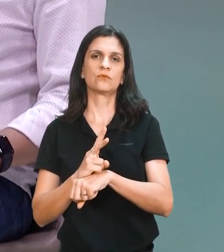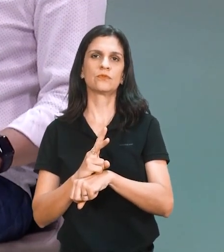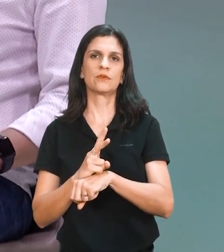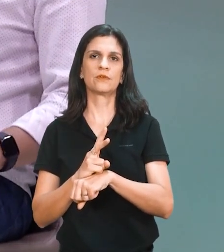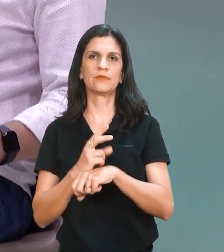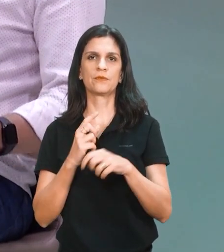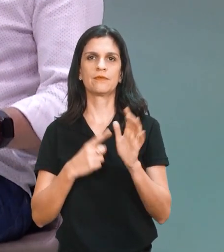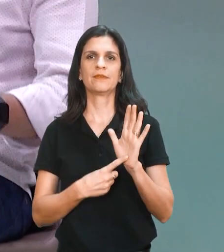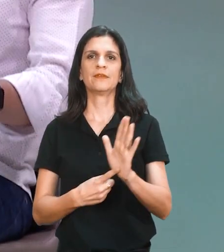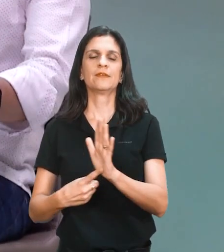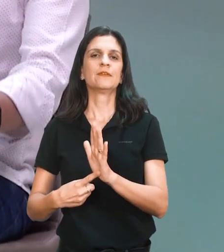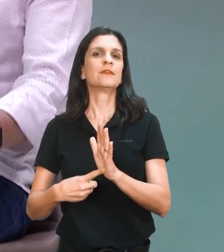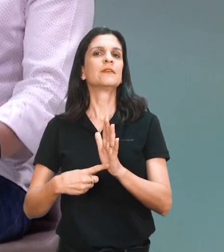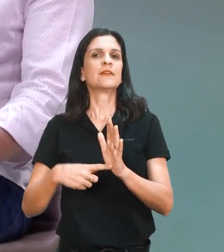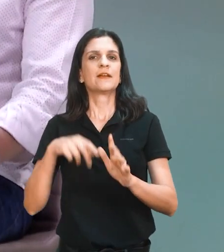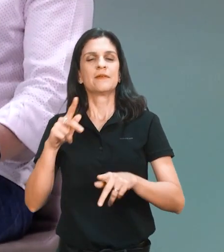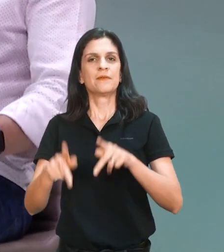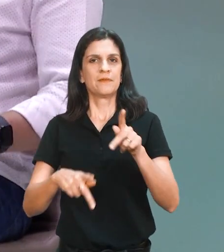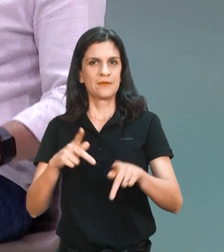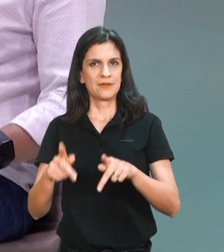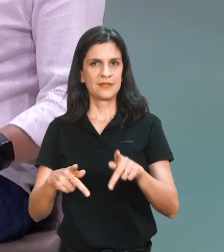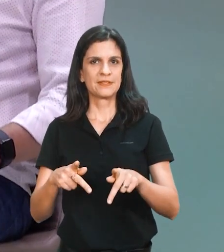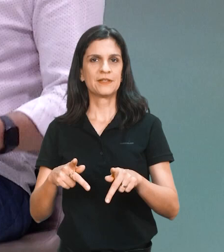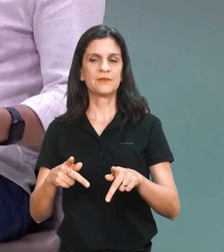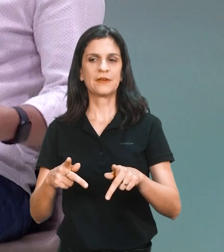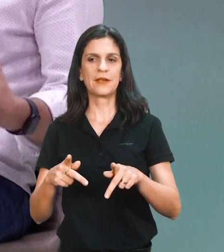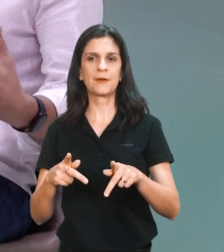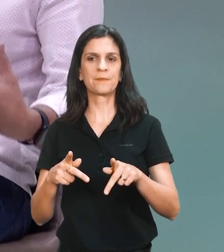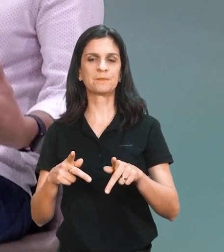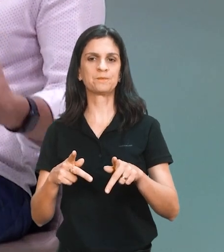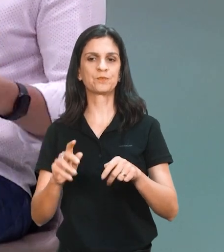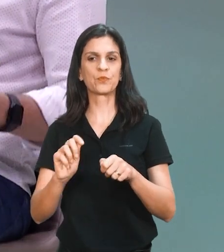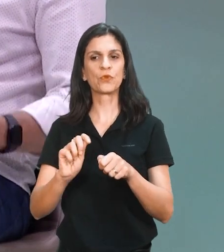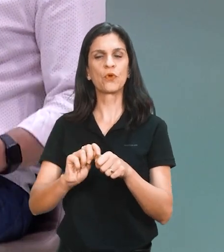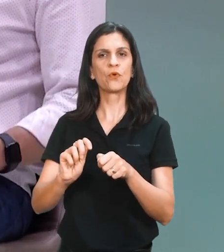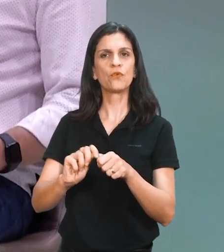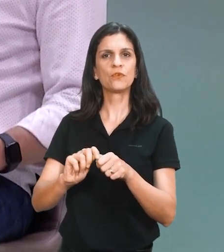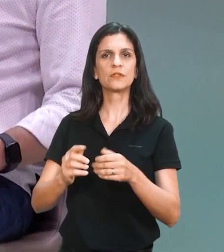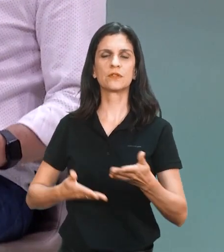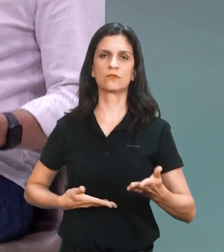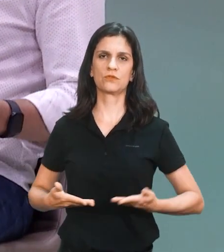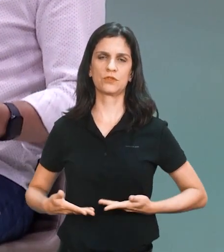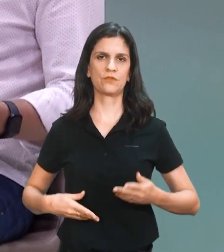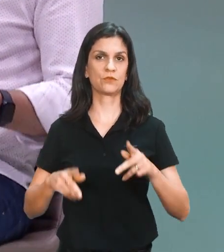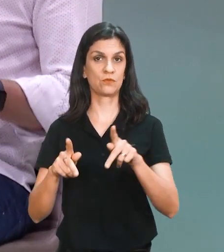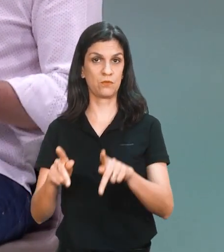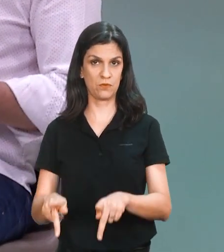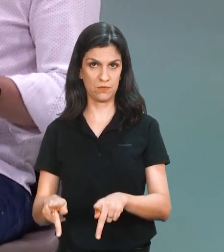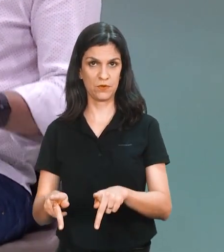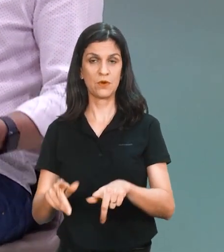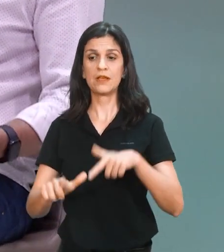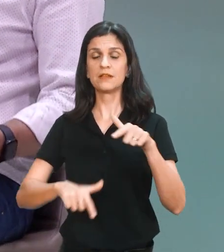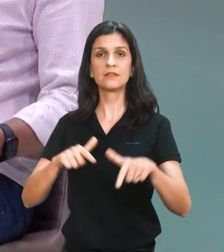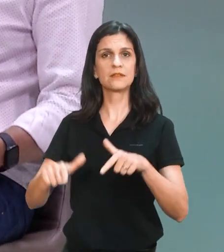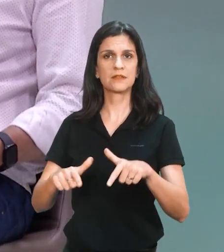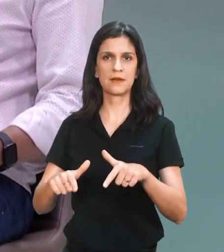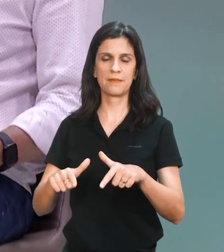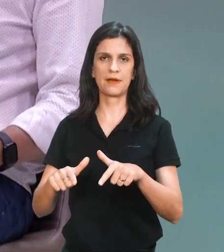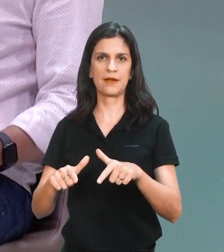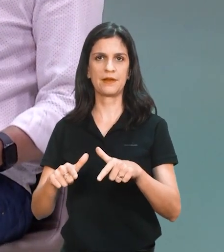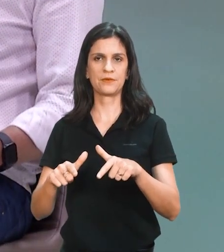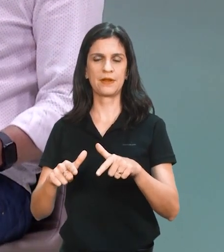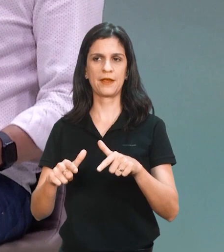Mas a gente tem mostrado para a população também como funciona o poder público, porque as pessoas elas não sabem como